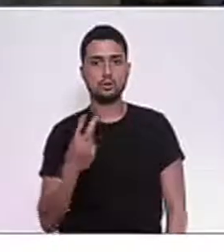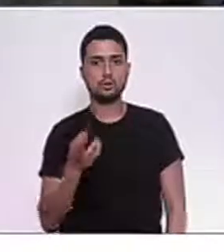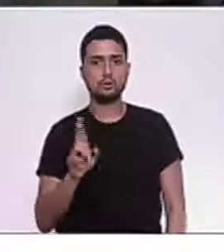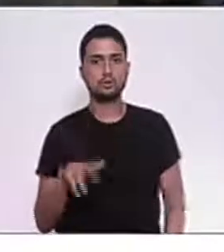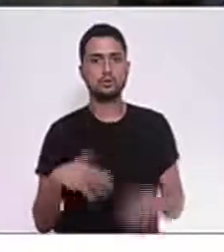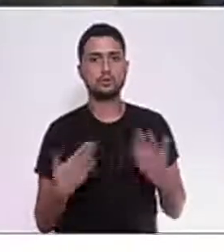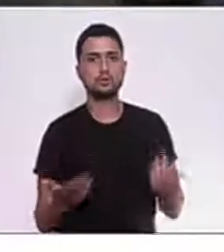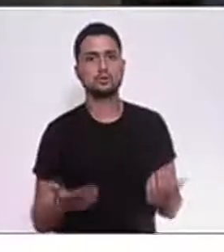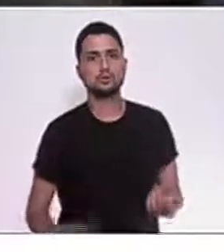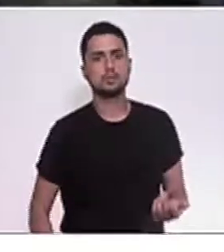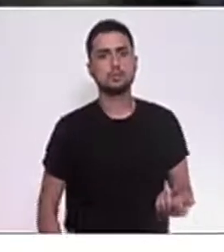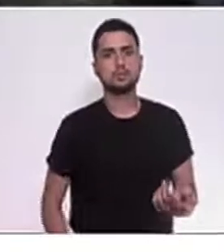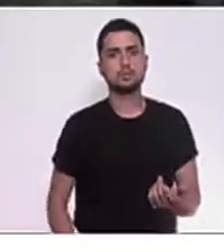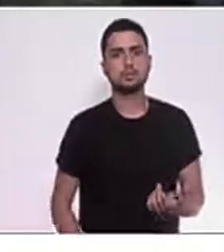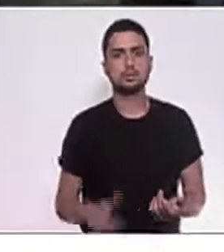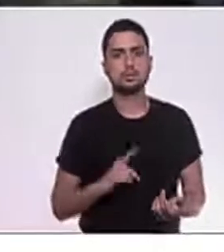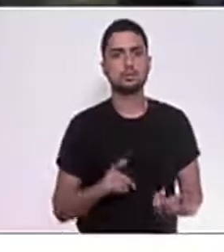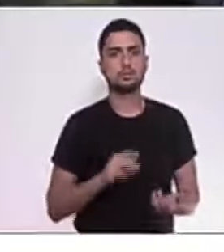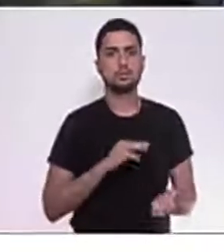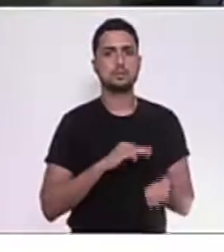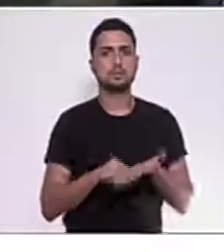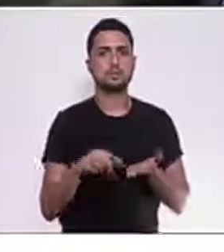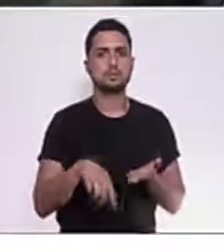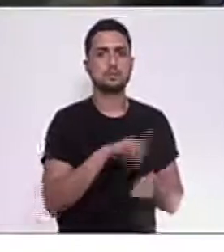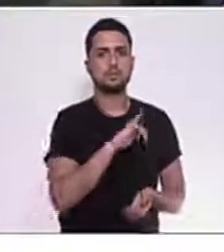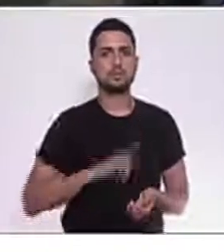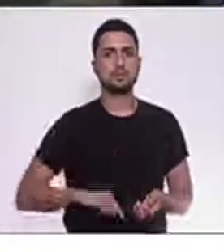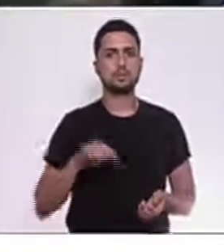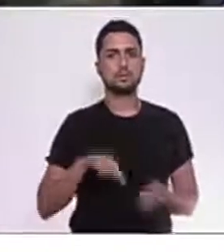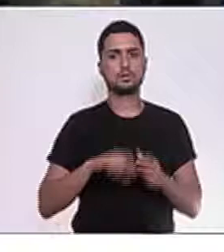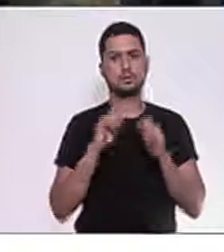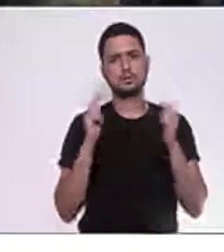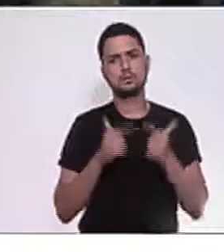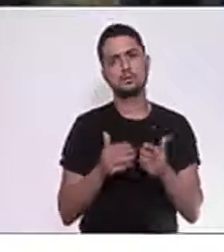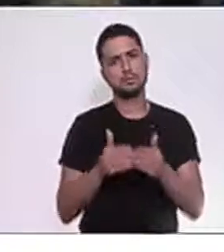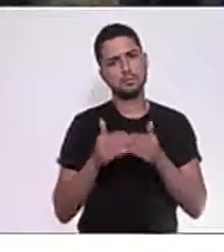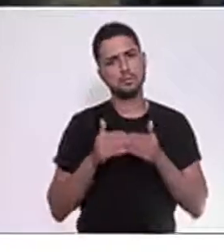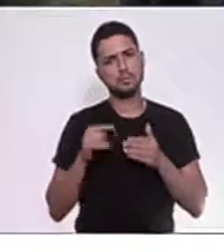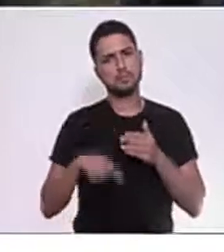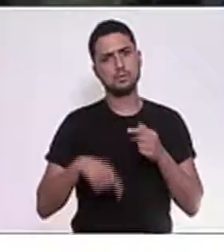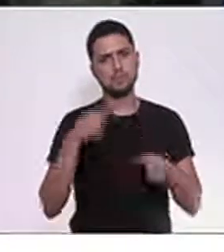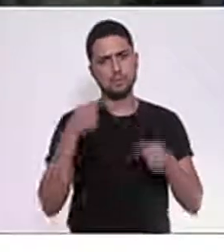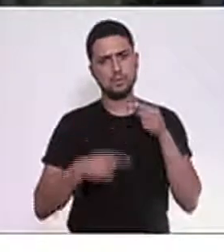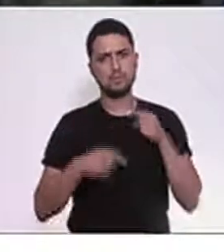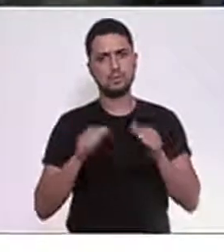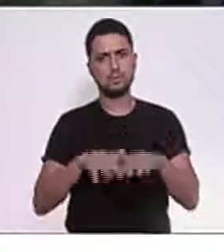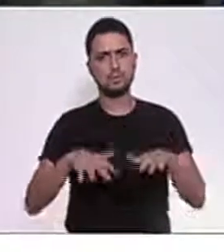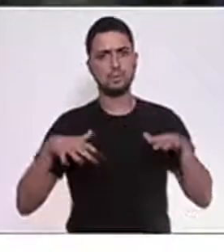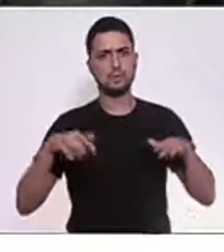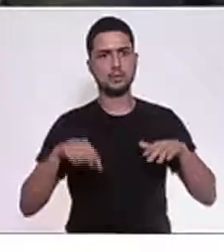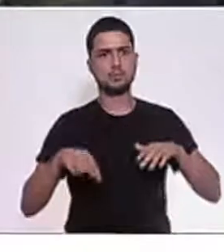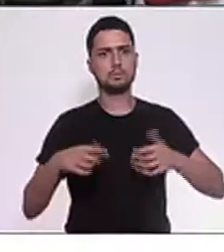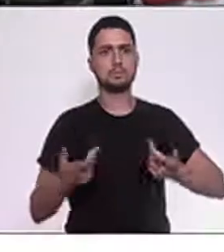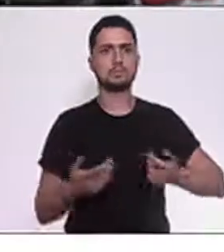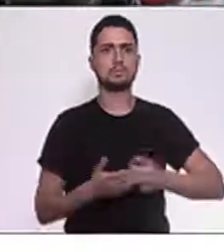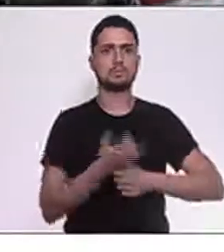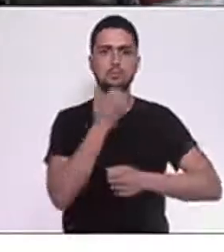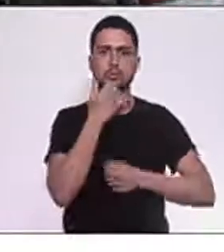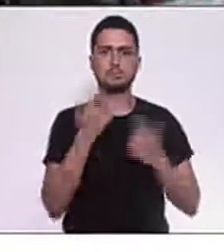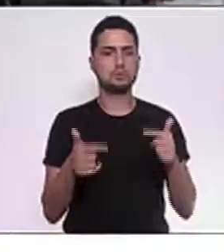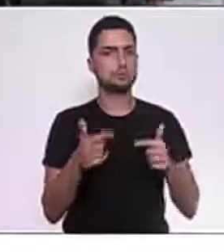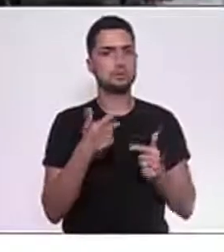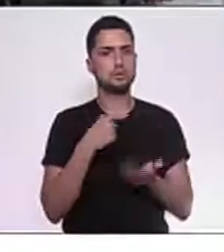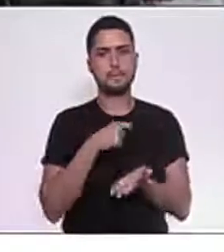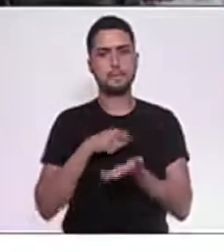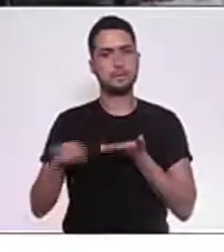Então, existe essa mensagem do governo aqui dentro da casa. Ou vamos trazê-la para o parlamento. Deputado Anderson, não há mais mensagem. O governo retirou